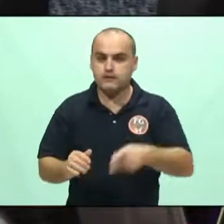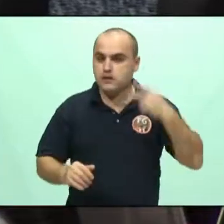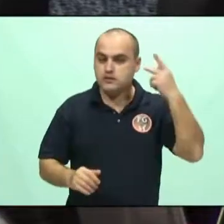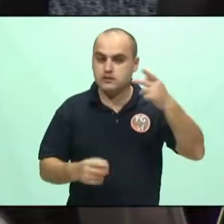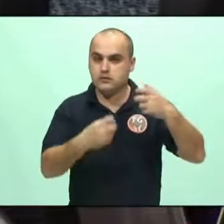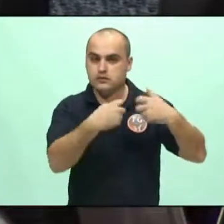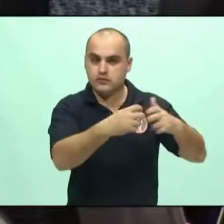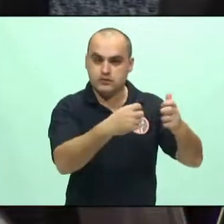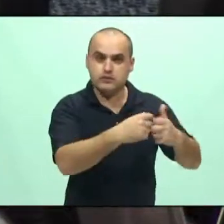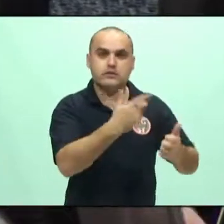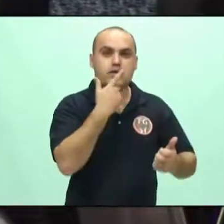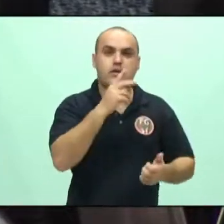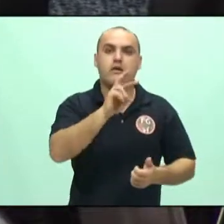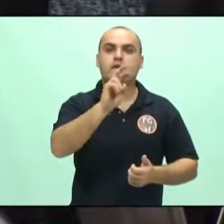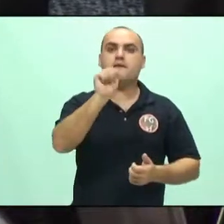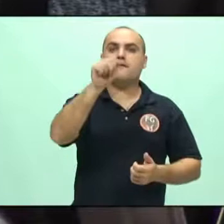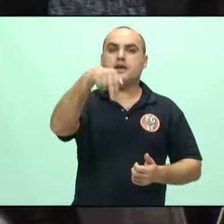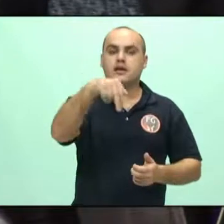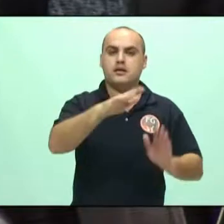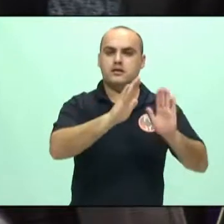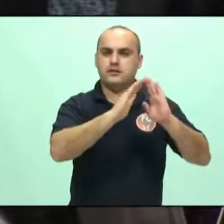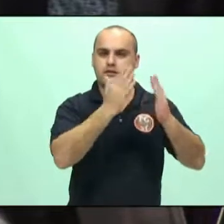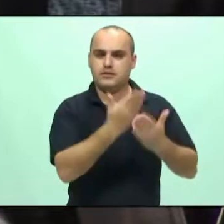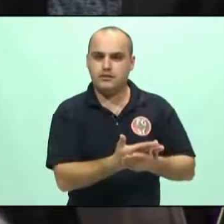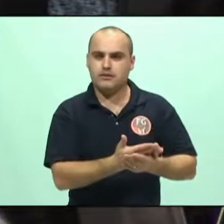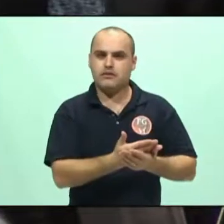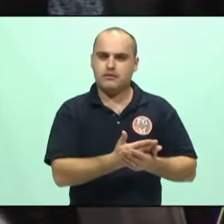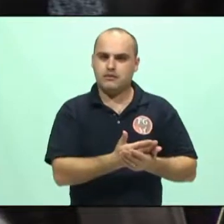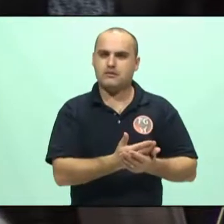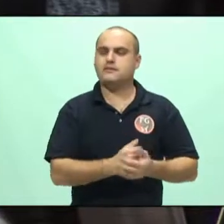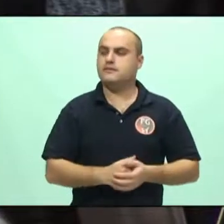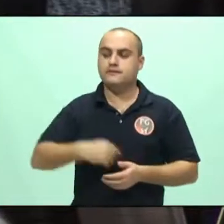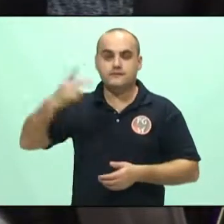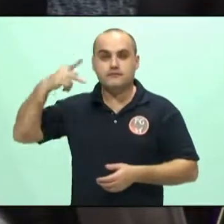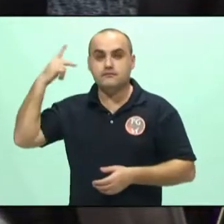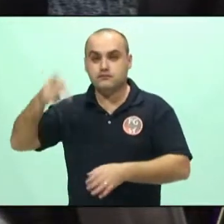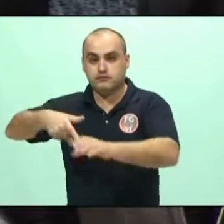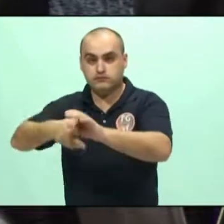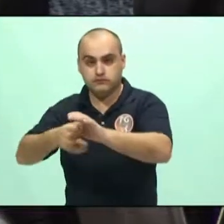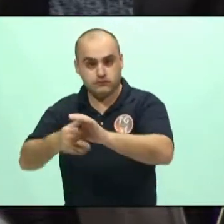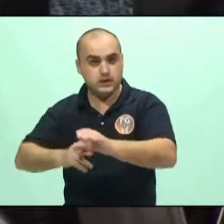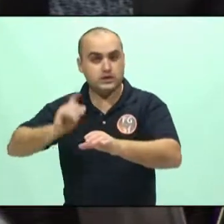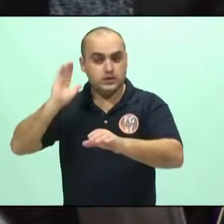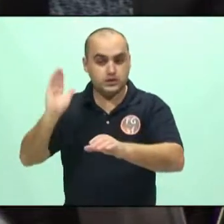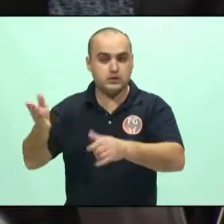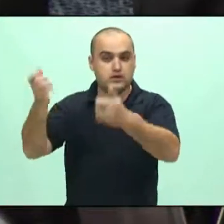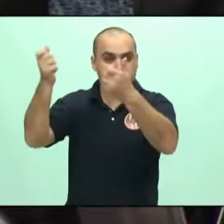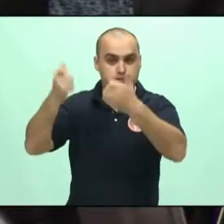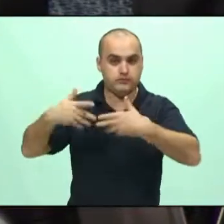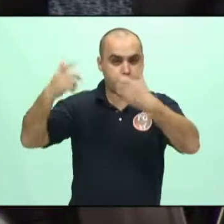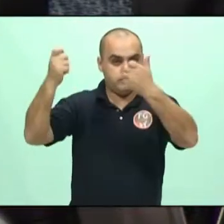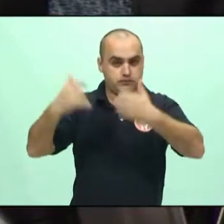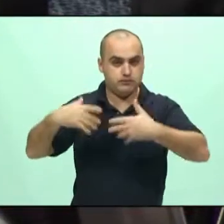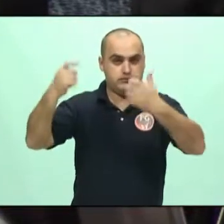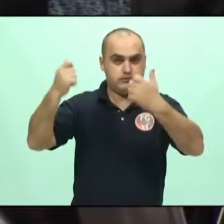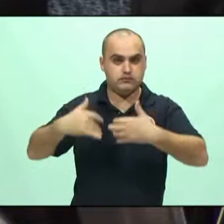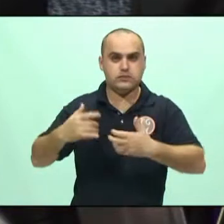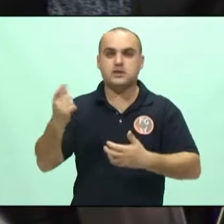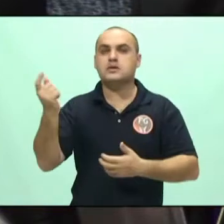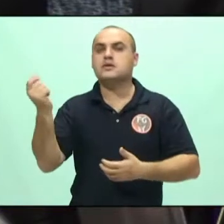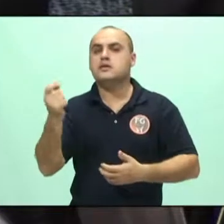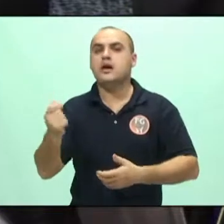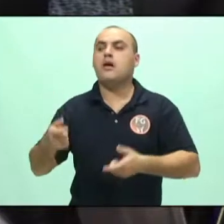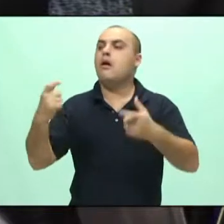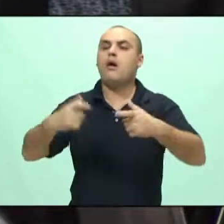das Vans escolares aqui em determinado oportunidade o vereador carinho mecânico já trouxe a questão da destinação de